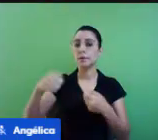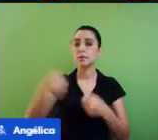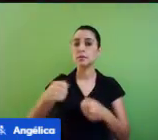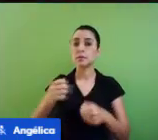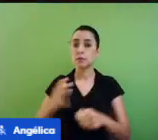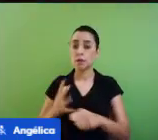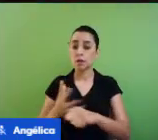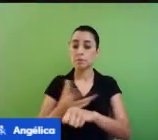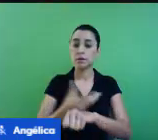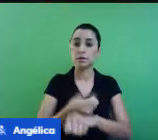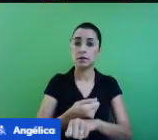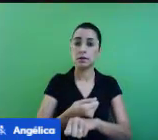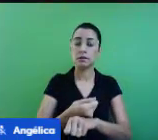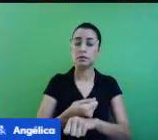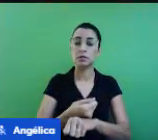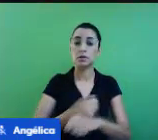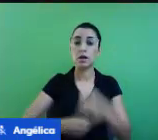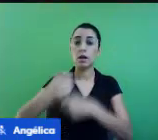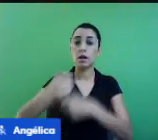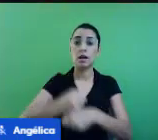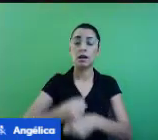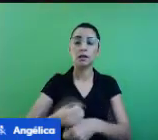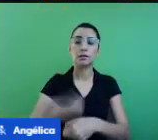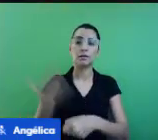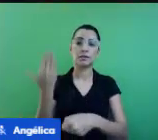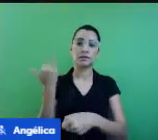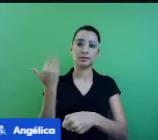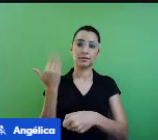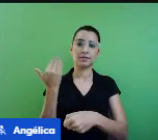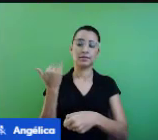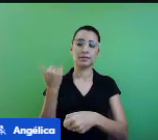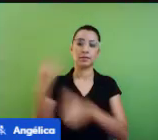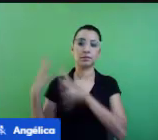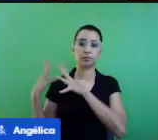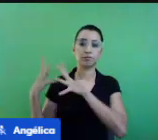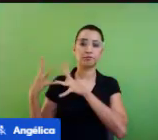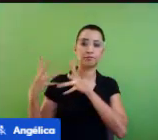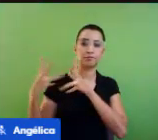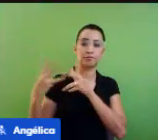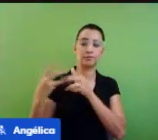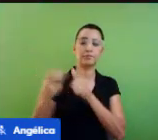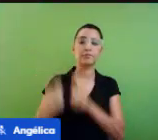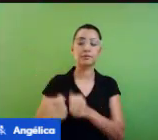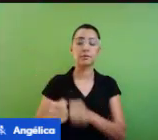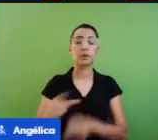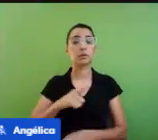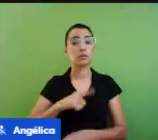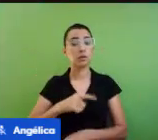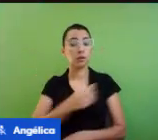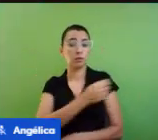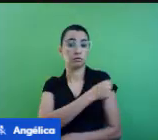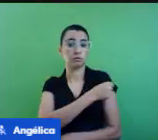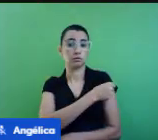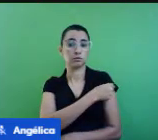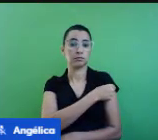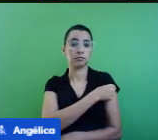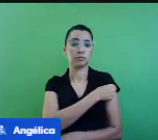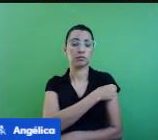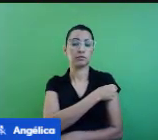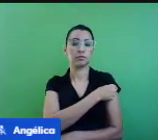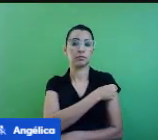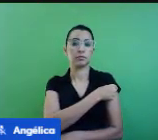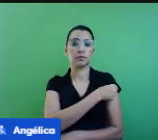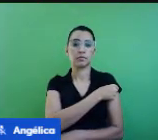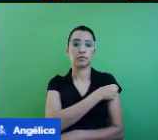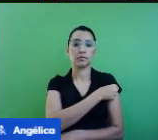anterior, porque tem alunos, como nós já discutimos aqui, que vão chegar no